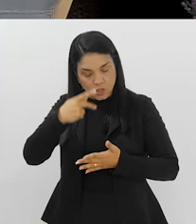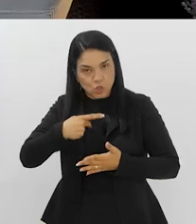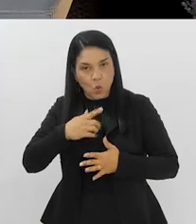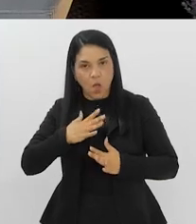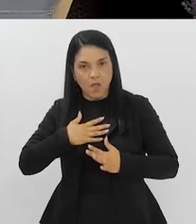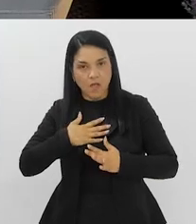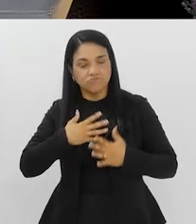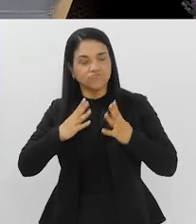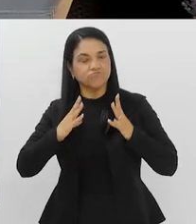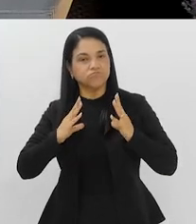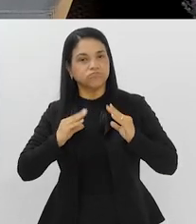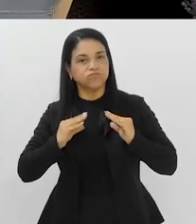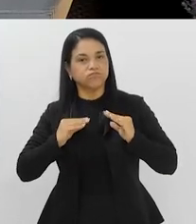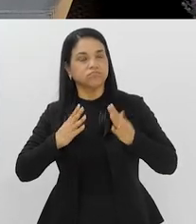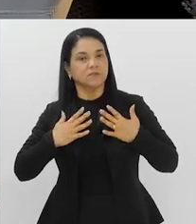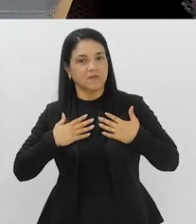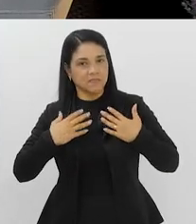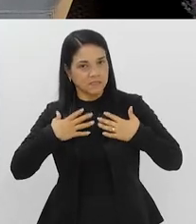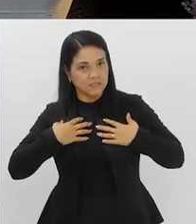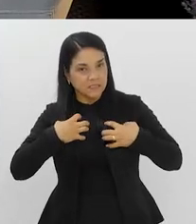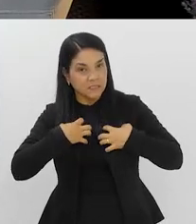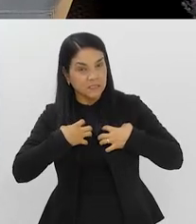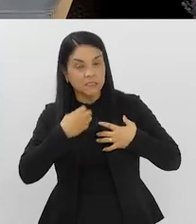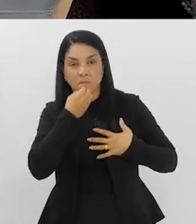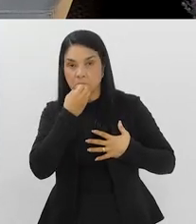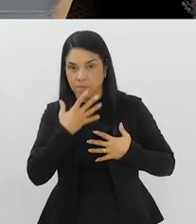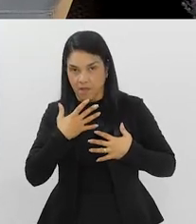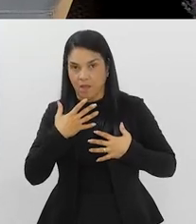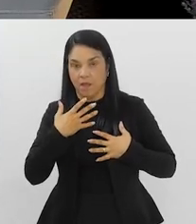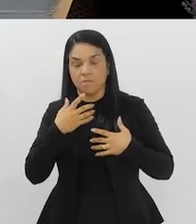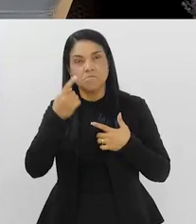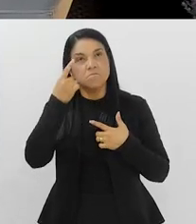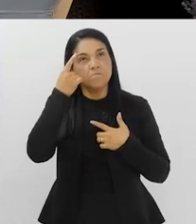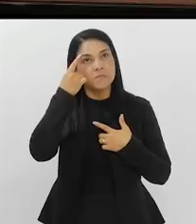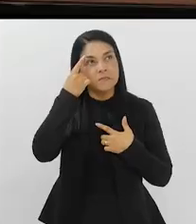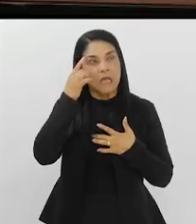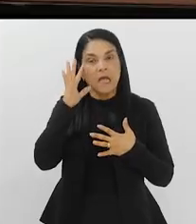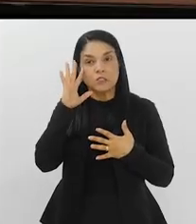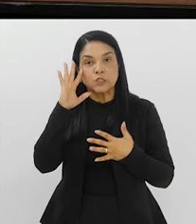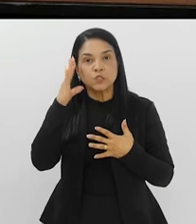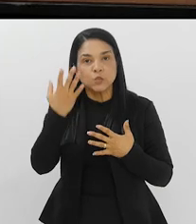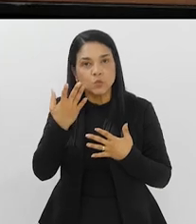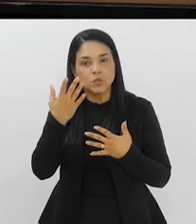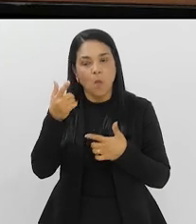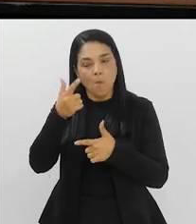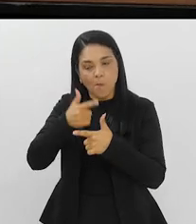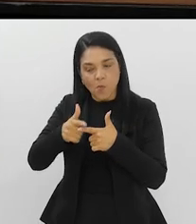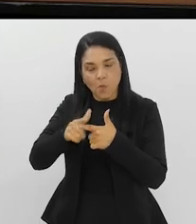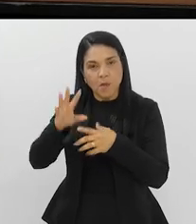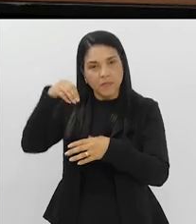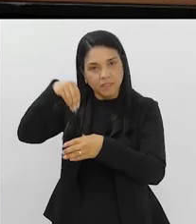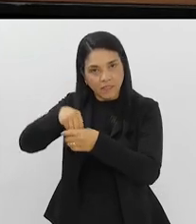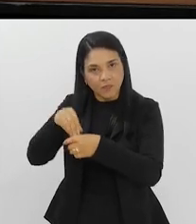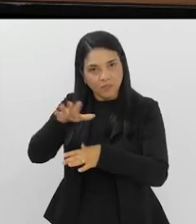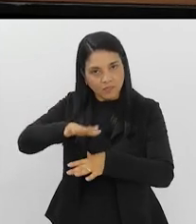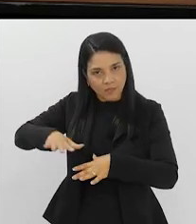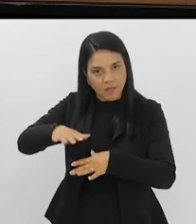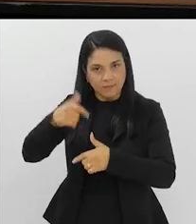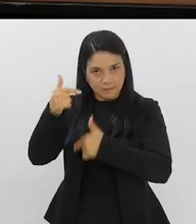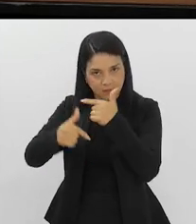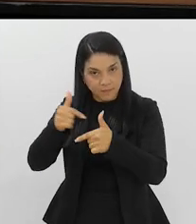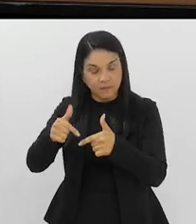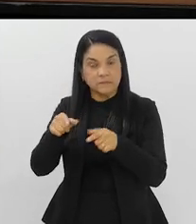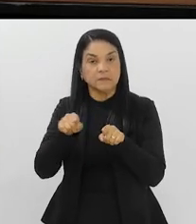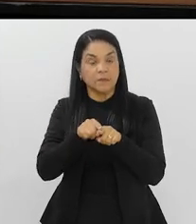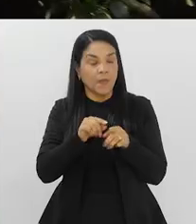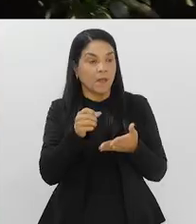cenário pessoal até mais confortável para que a pessoa consiga pensar em outras boas soluções para aquele problema que ela está